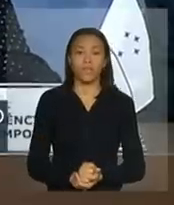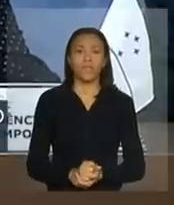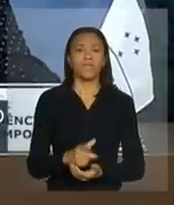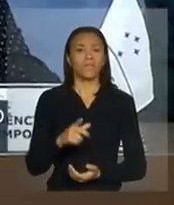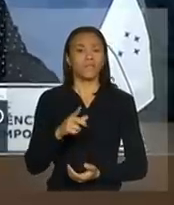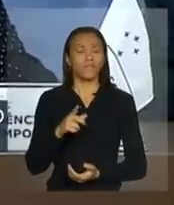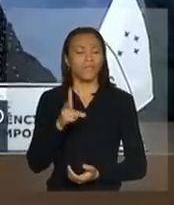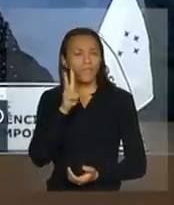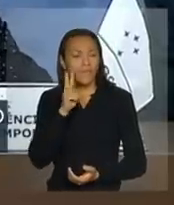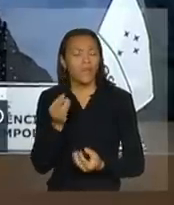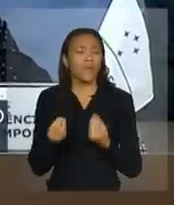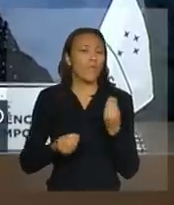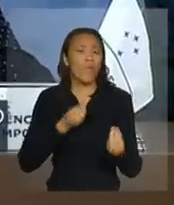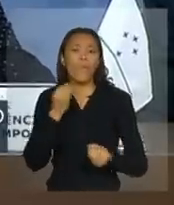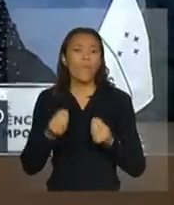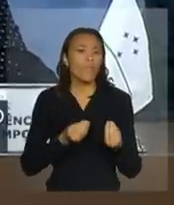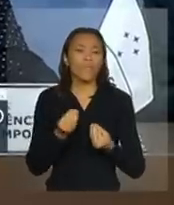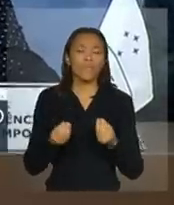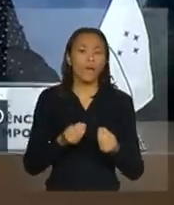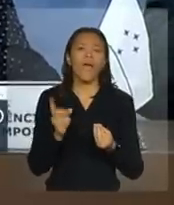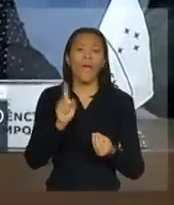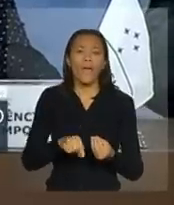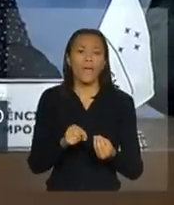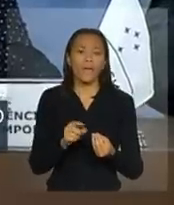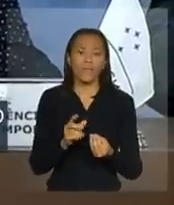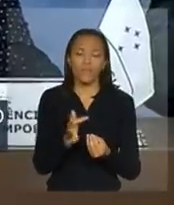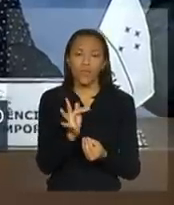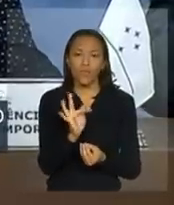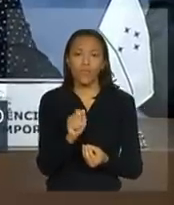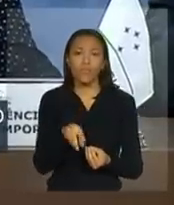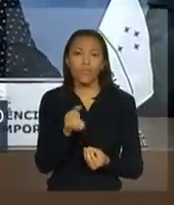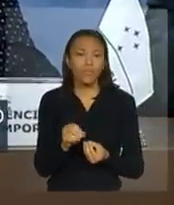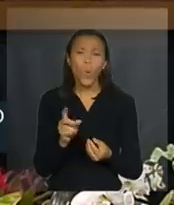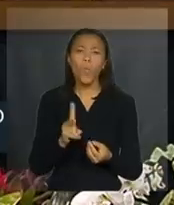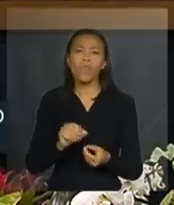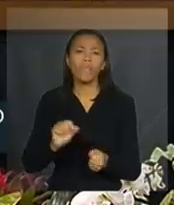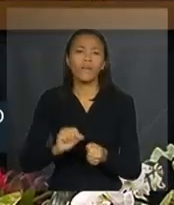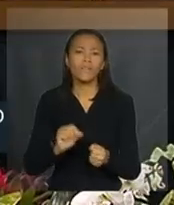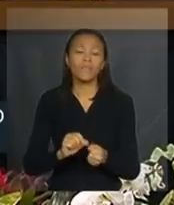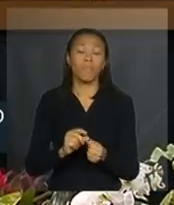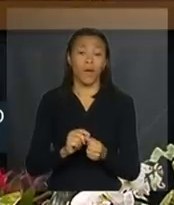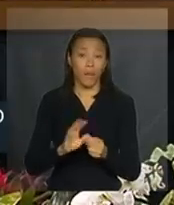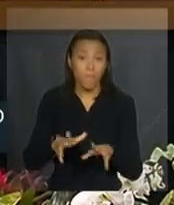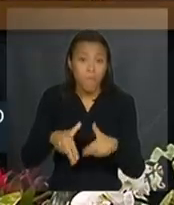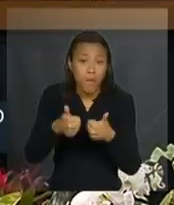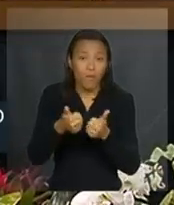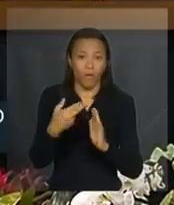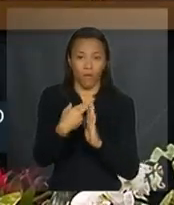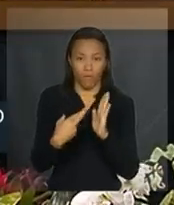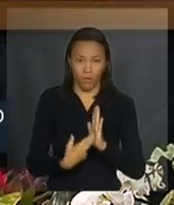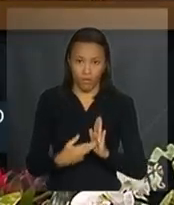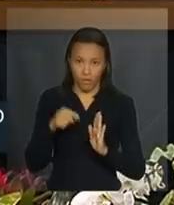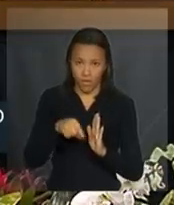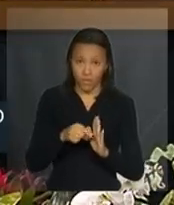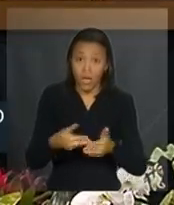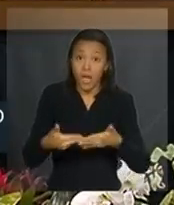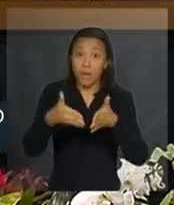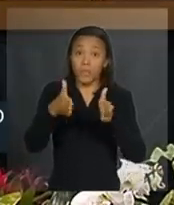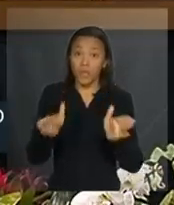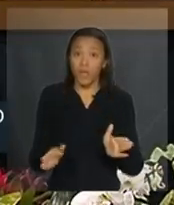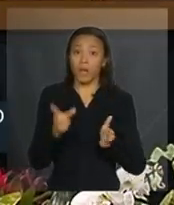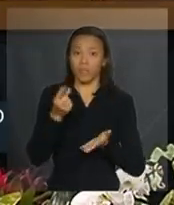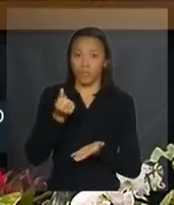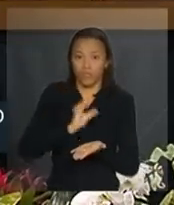revisão geral do funcionamento do fundo para aperfeiçoar suas regras, ampliar os recursos à